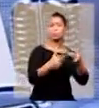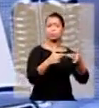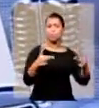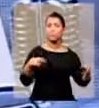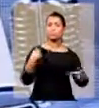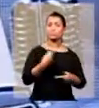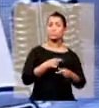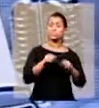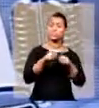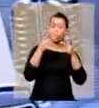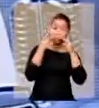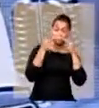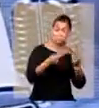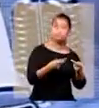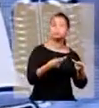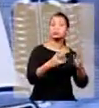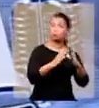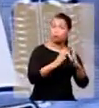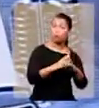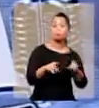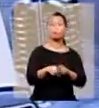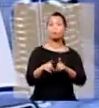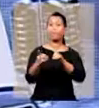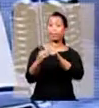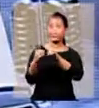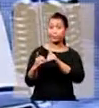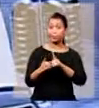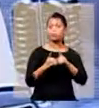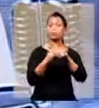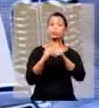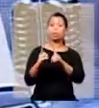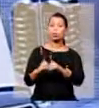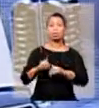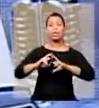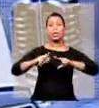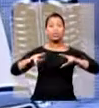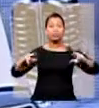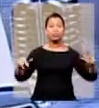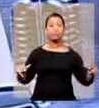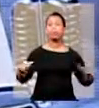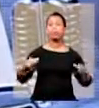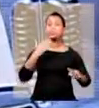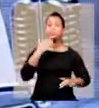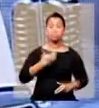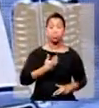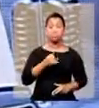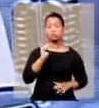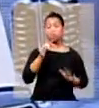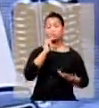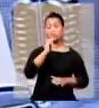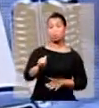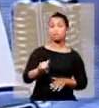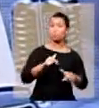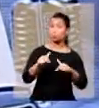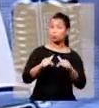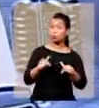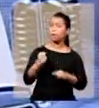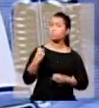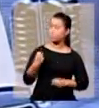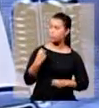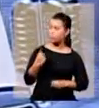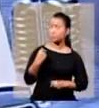atendimentos a diversas demandas, igual eu te disse, um trabalho forte com a rede, né? Nós temos um